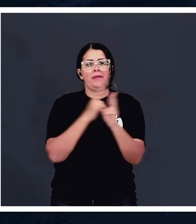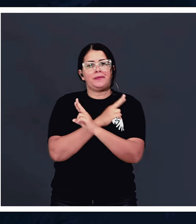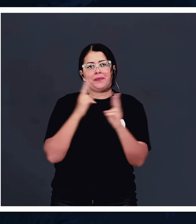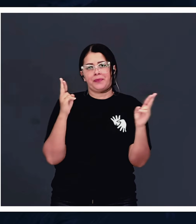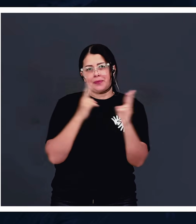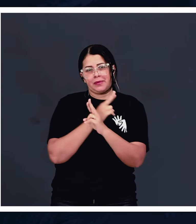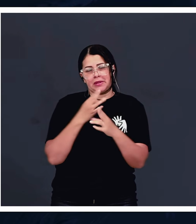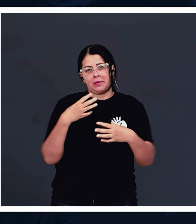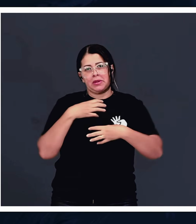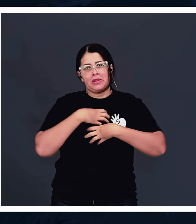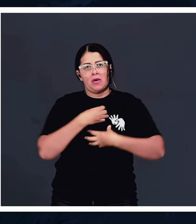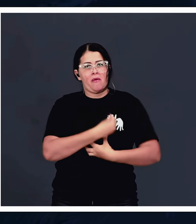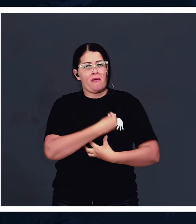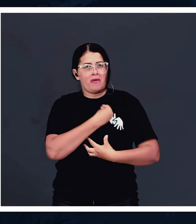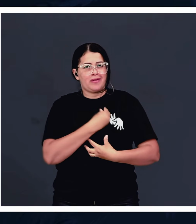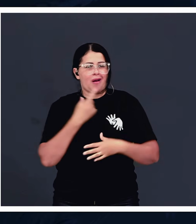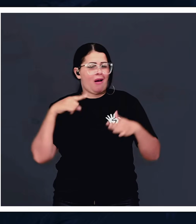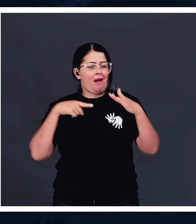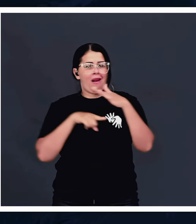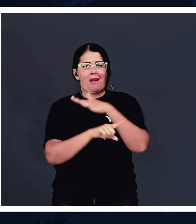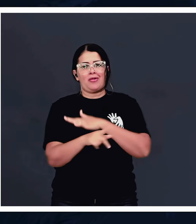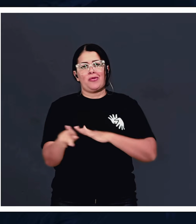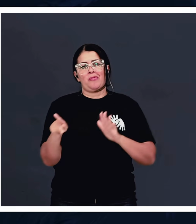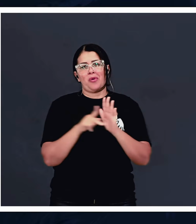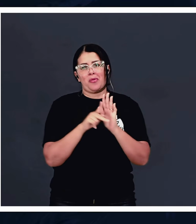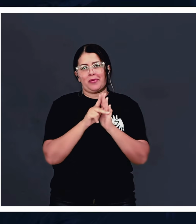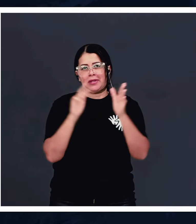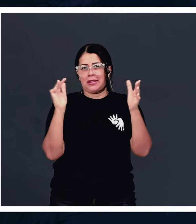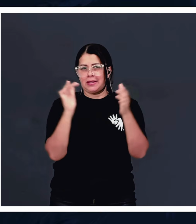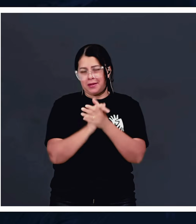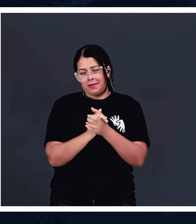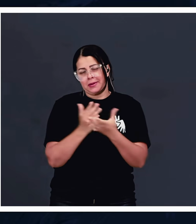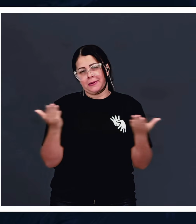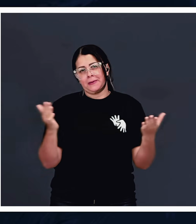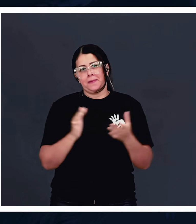relacionamentos interpessoais, além do próprio casamento.